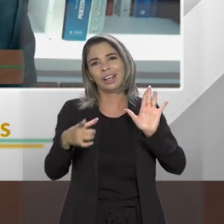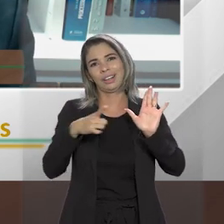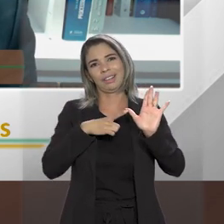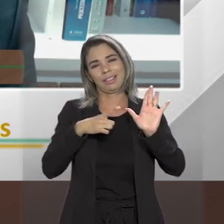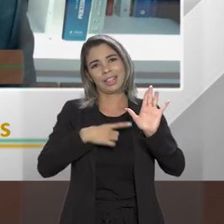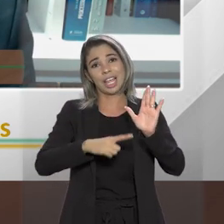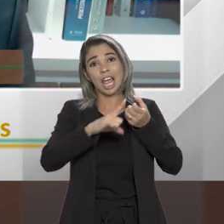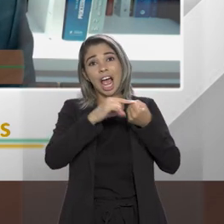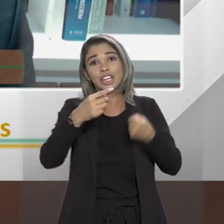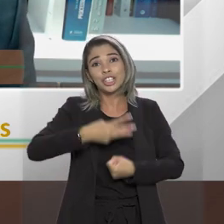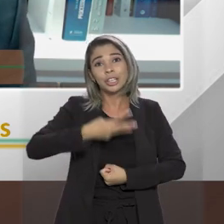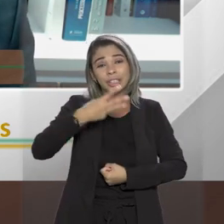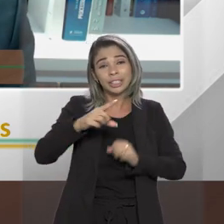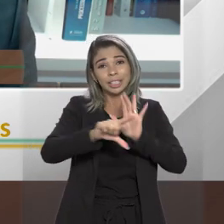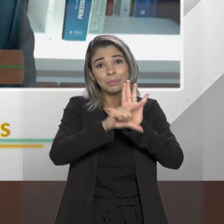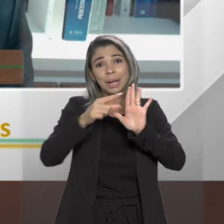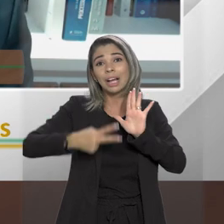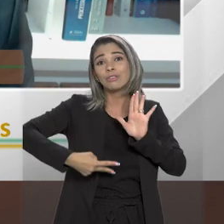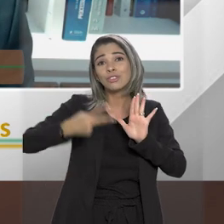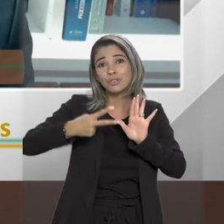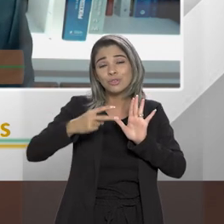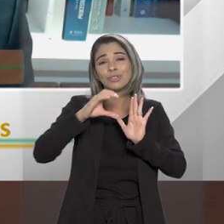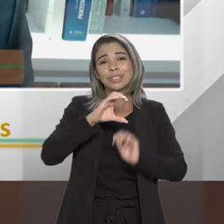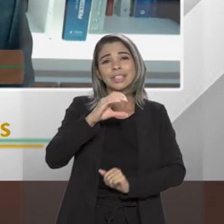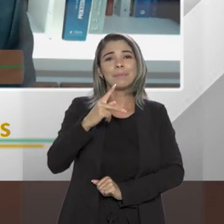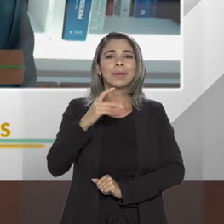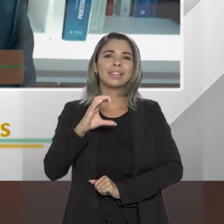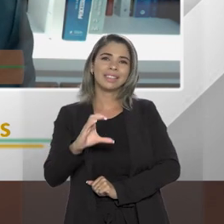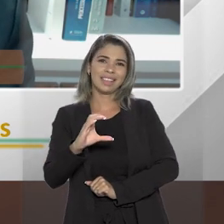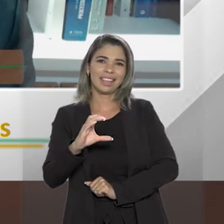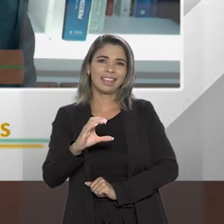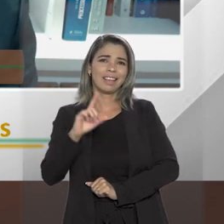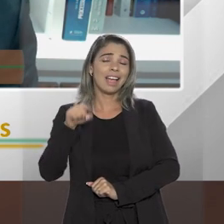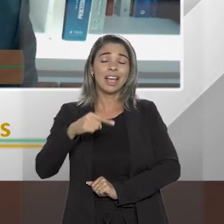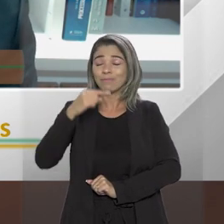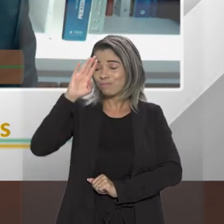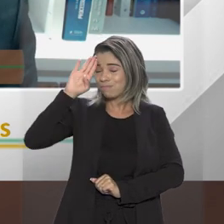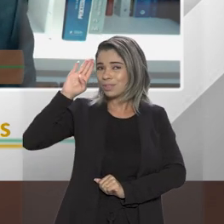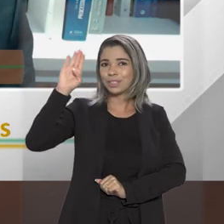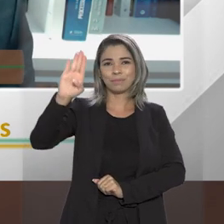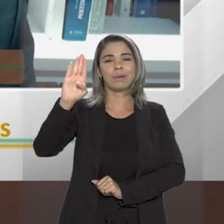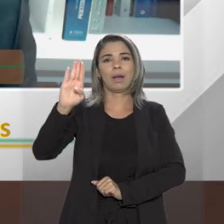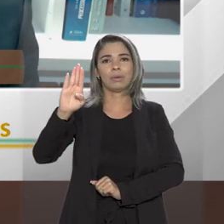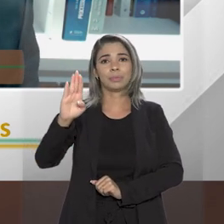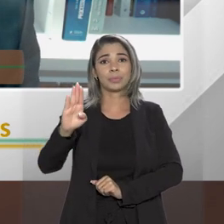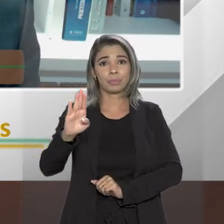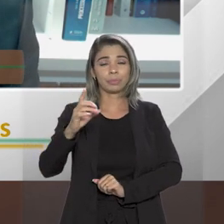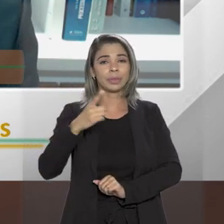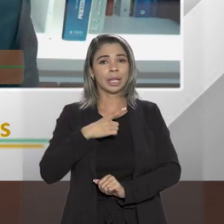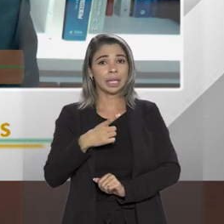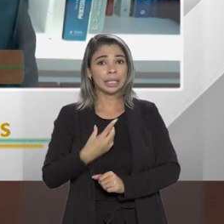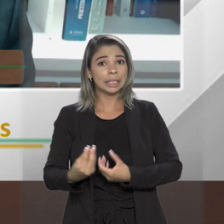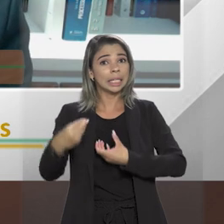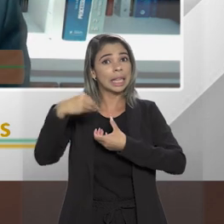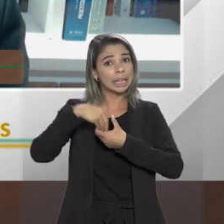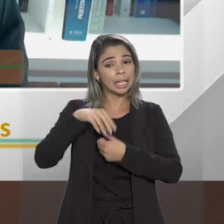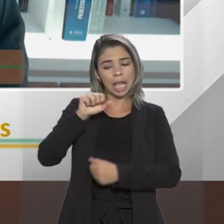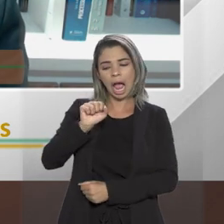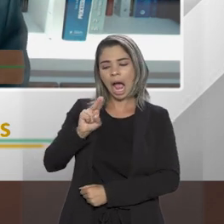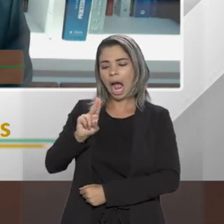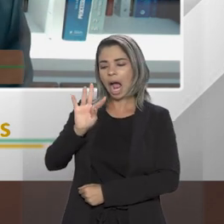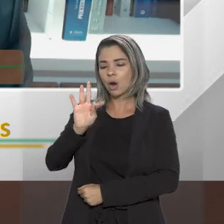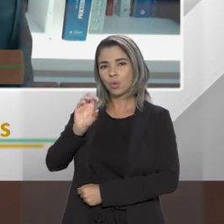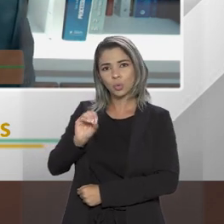artigo 3º, parágrafo 2º do CPC, como uma norma fundamental. E dentro da conciliação, perdão, dentro da autocomposição, é